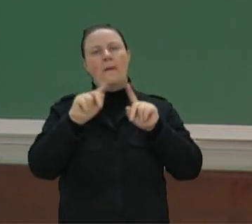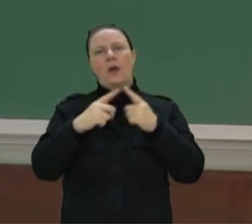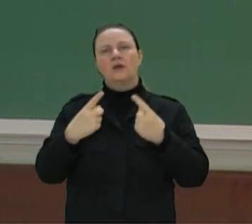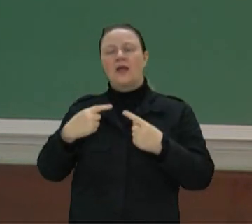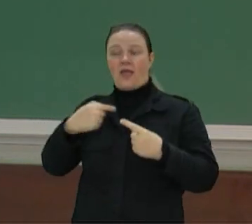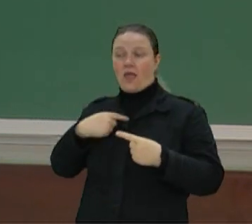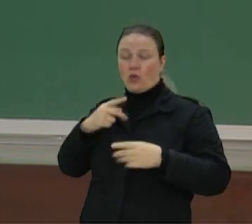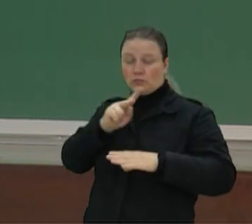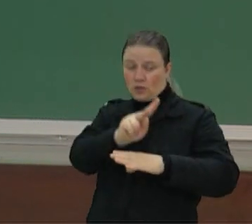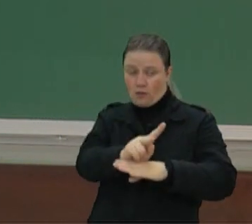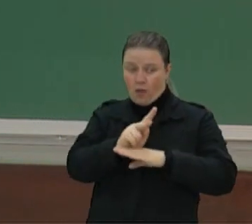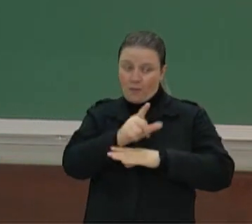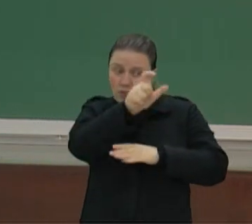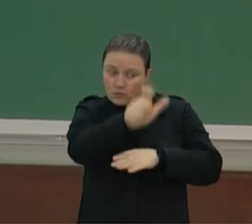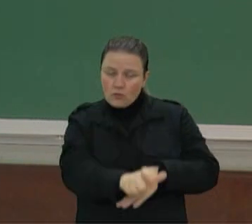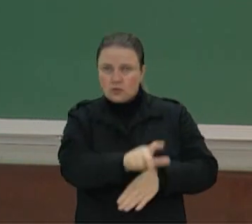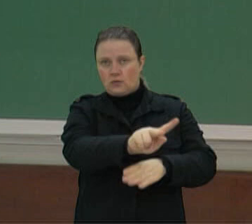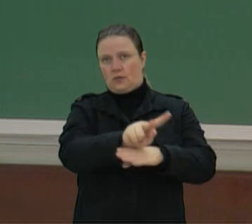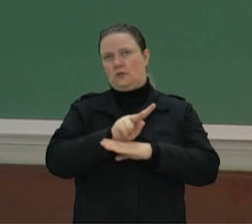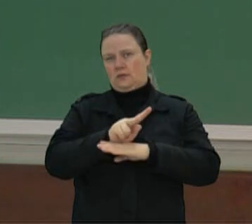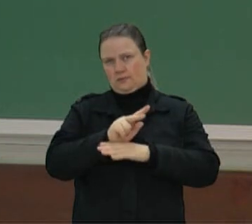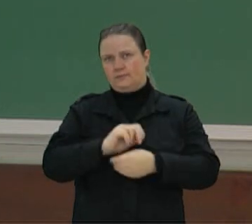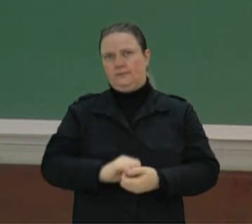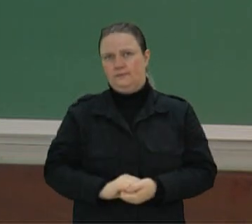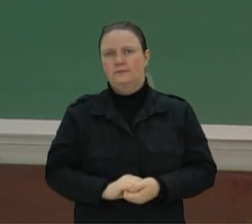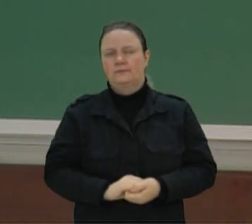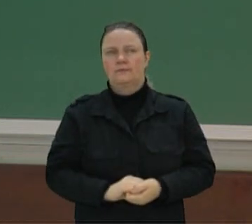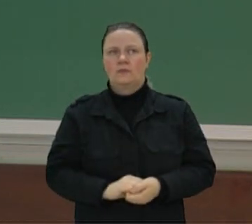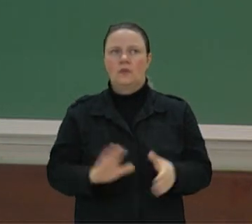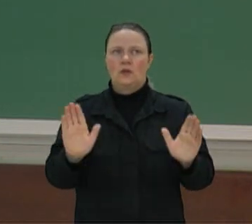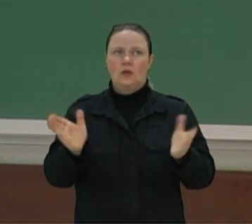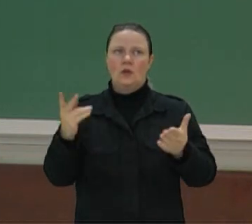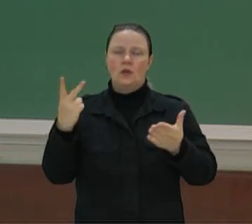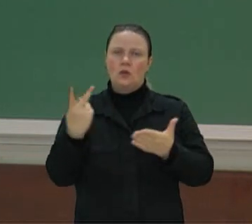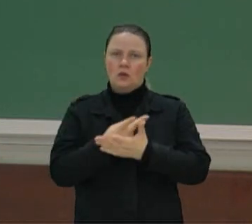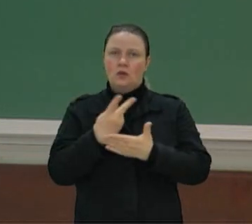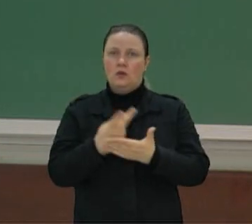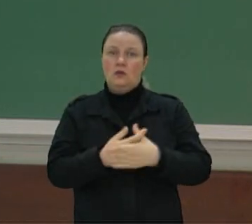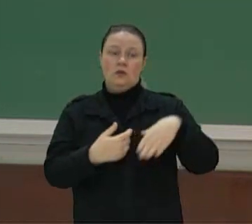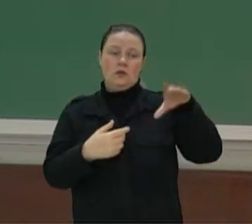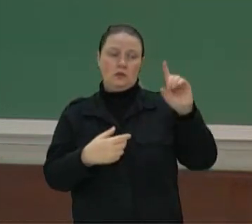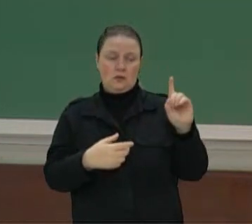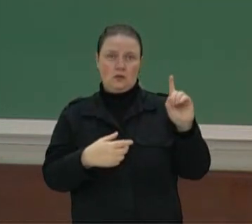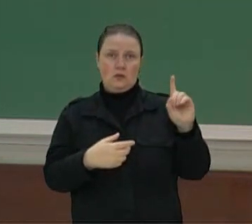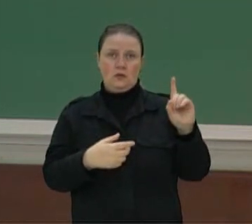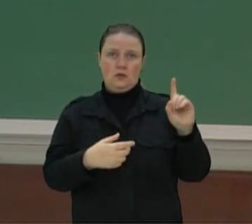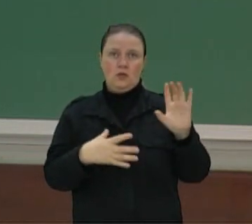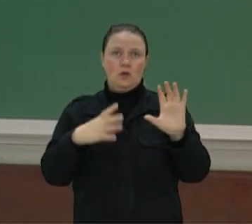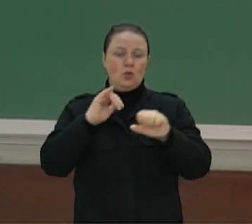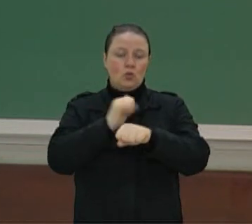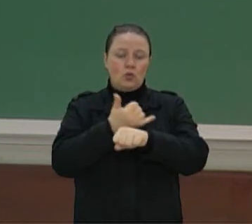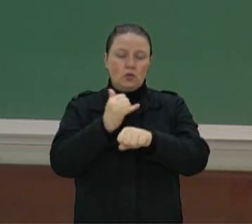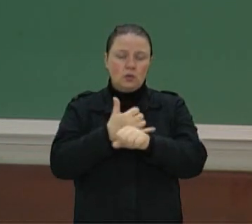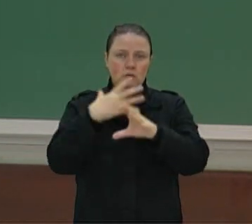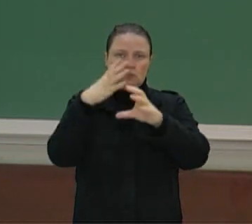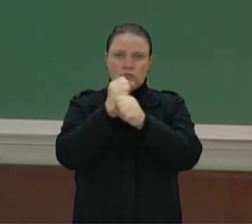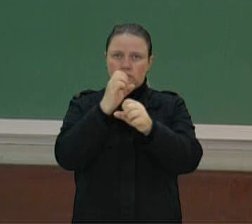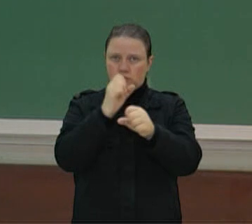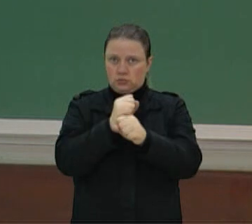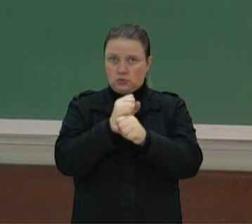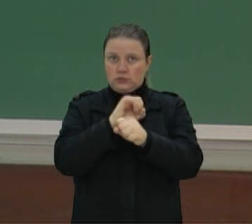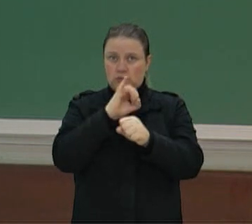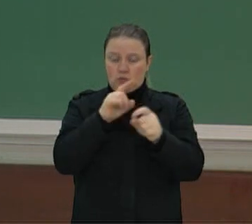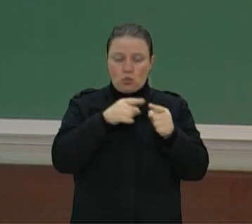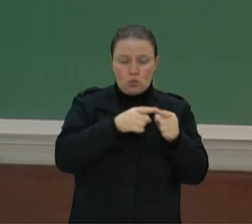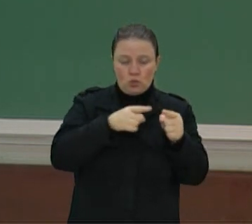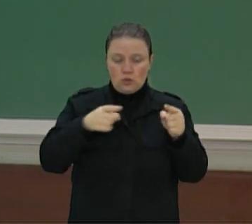não. E essa é a pergunta do problema, tá bom? Agora lá, errado. Alternativa D. Simples se o período do empréstimo